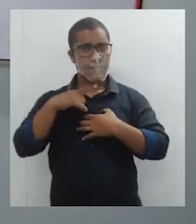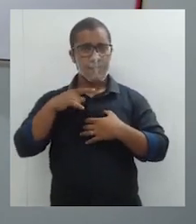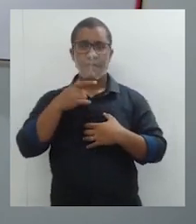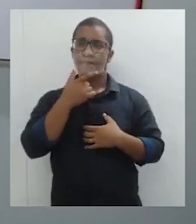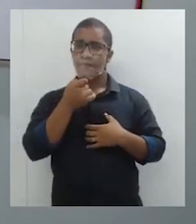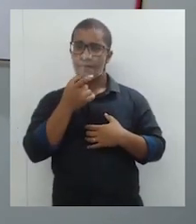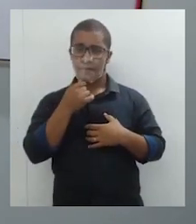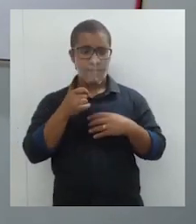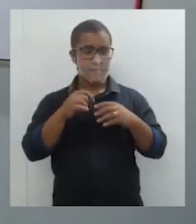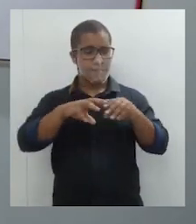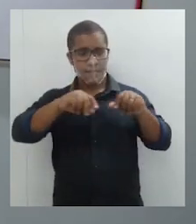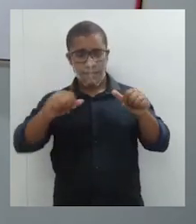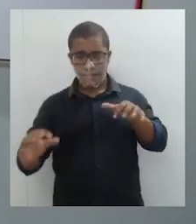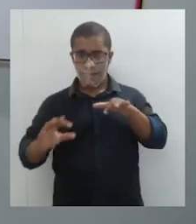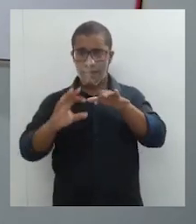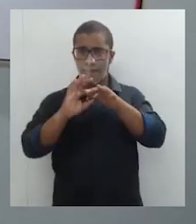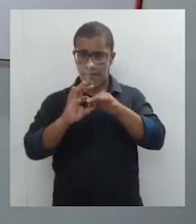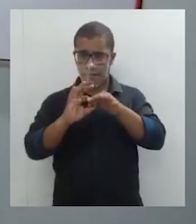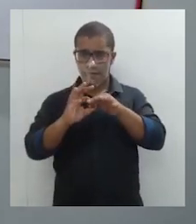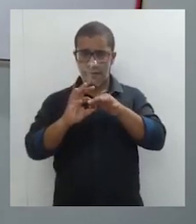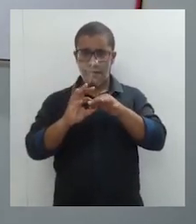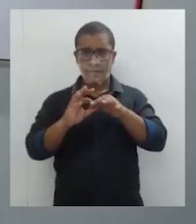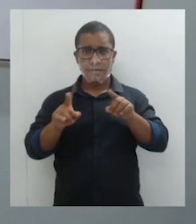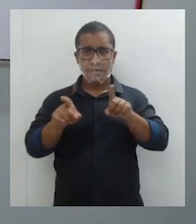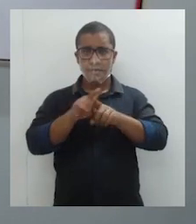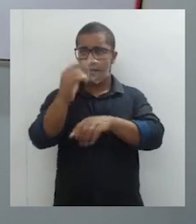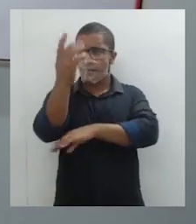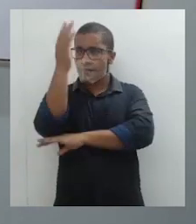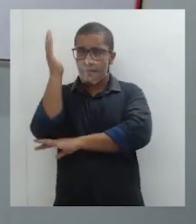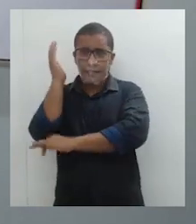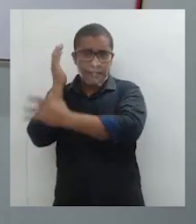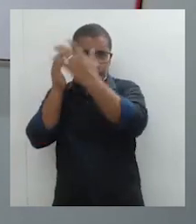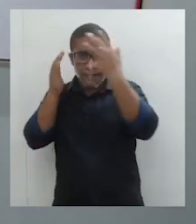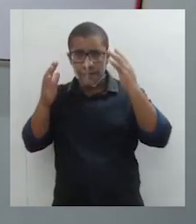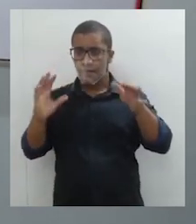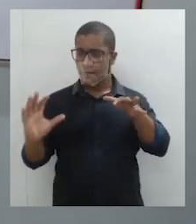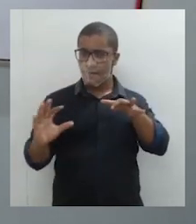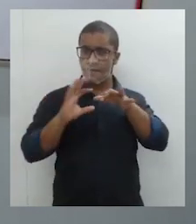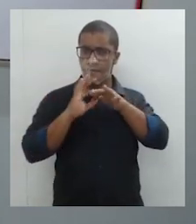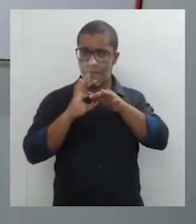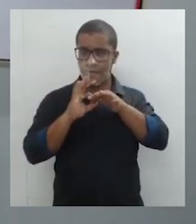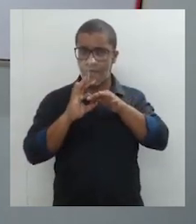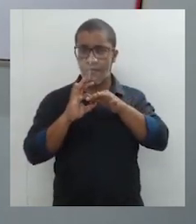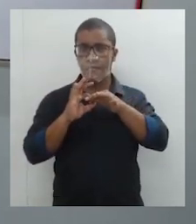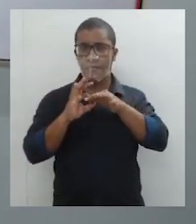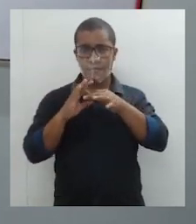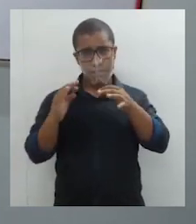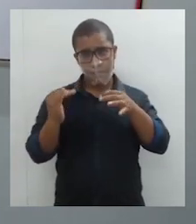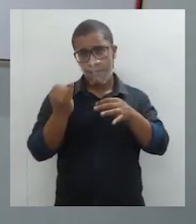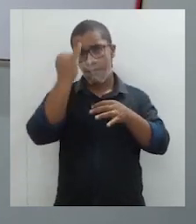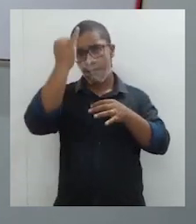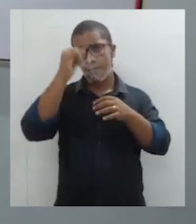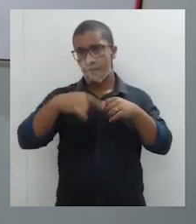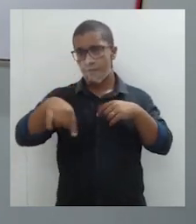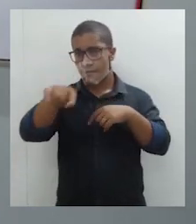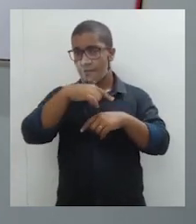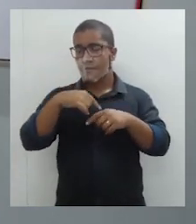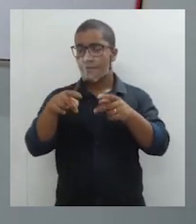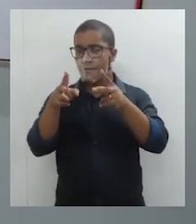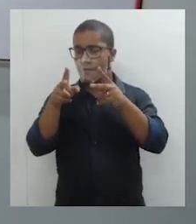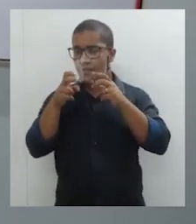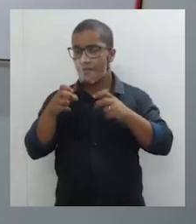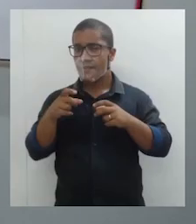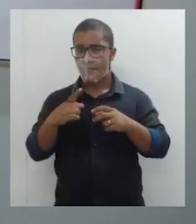do homem com uma terra do homem com o meio ambiente com o meio circundante é importante observar